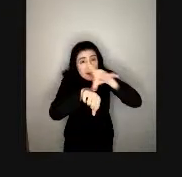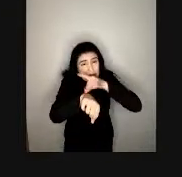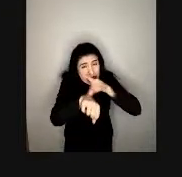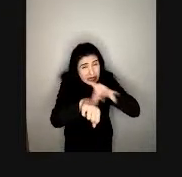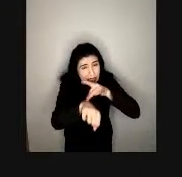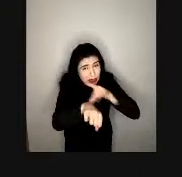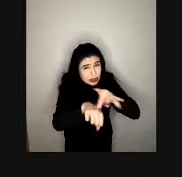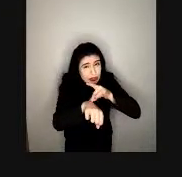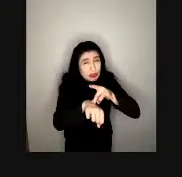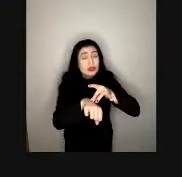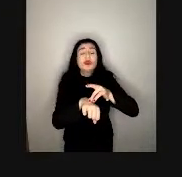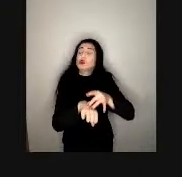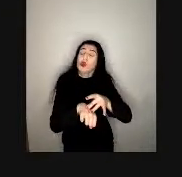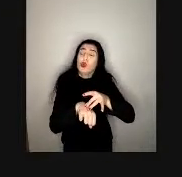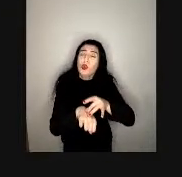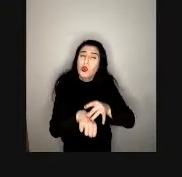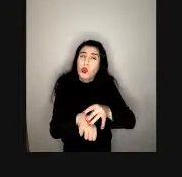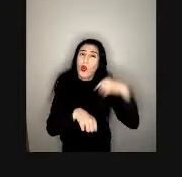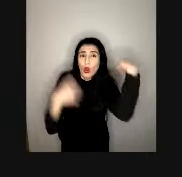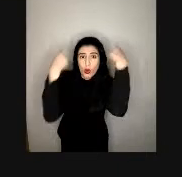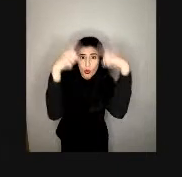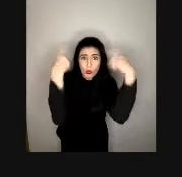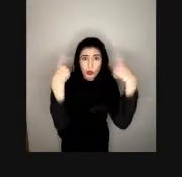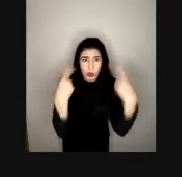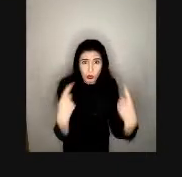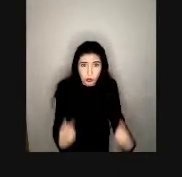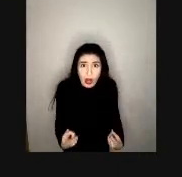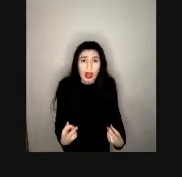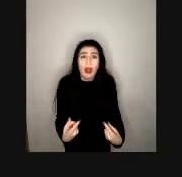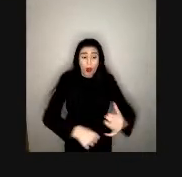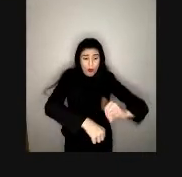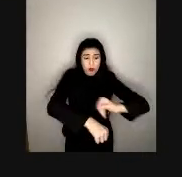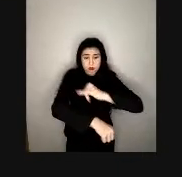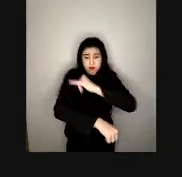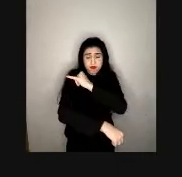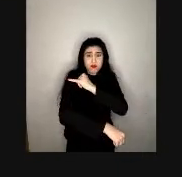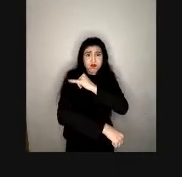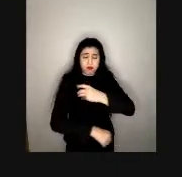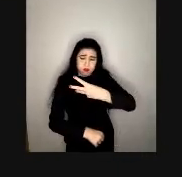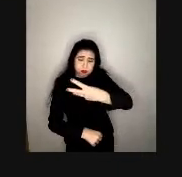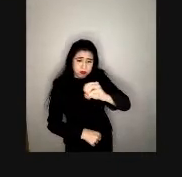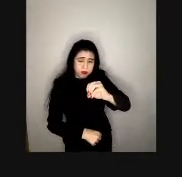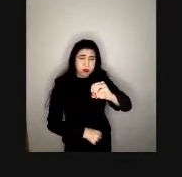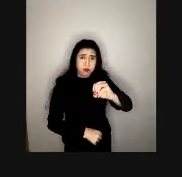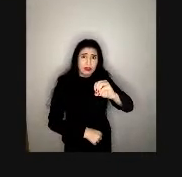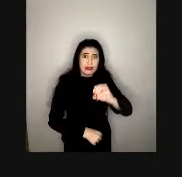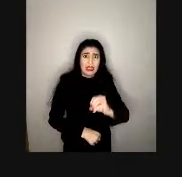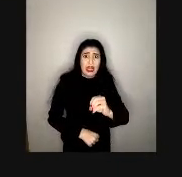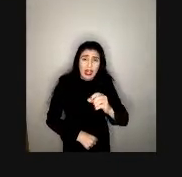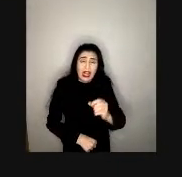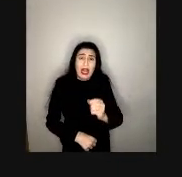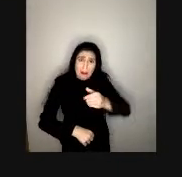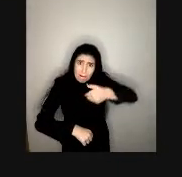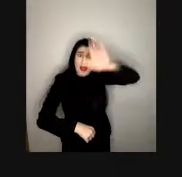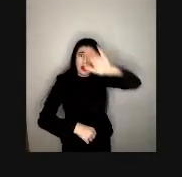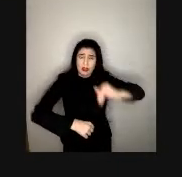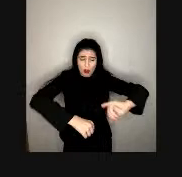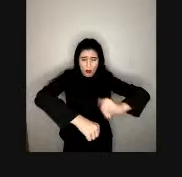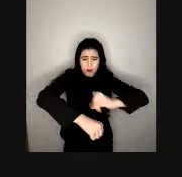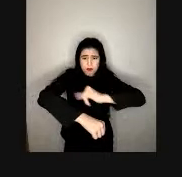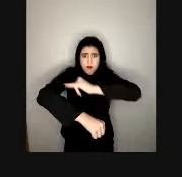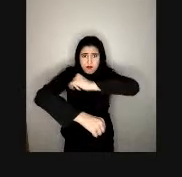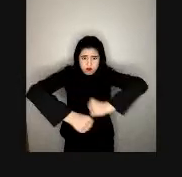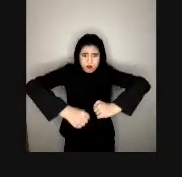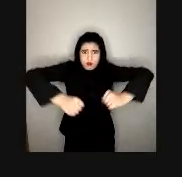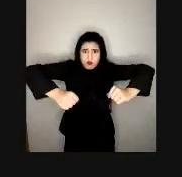quilos por causa de cortisona e outros remédios que ela foi obrigada a tomar. E, no caso dela, uma mutação rara, mas que